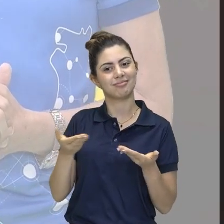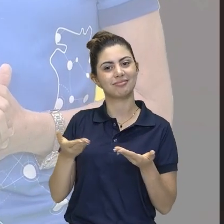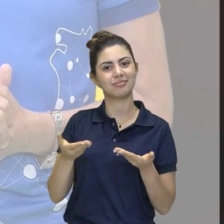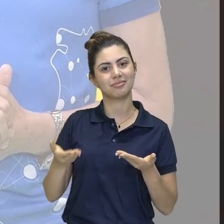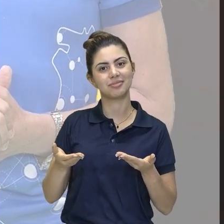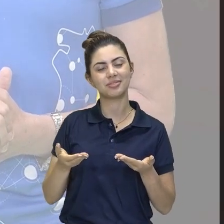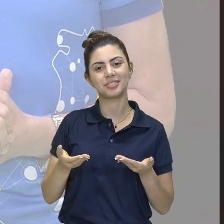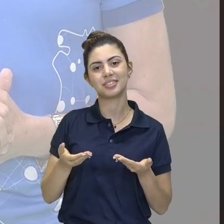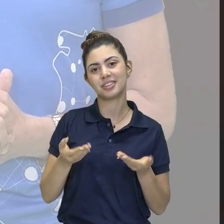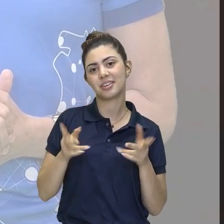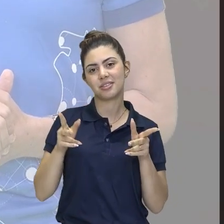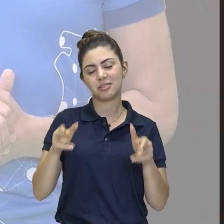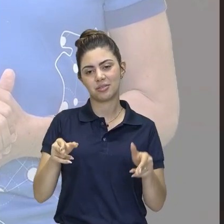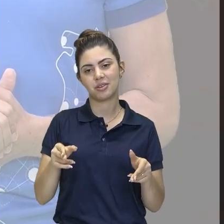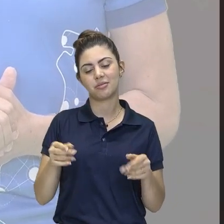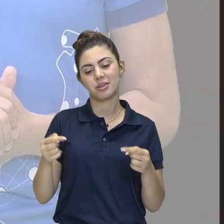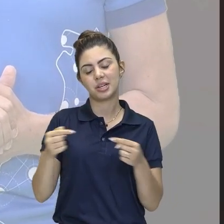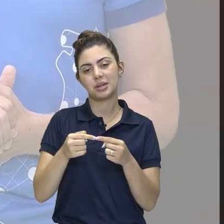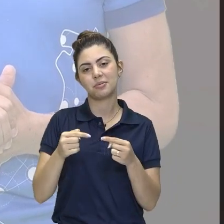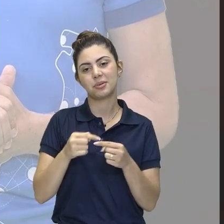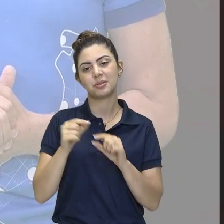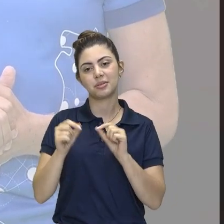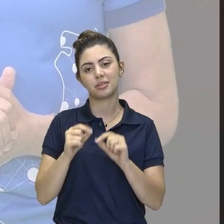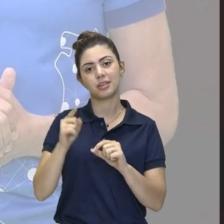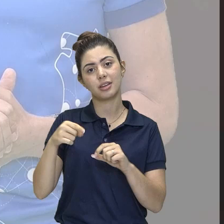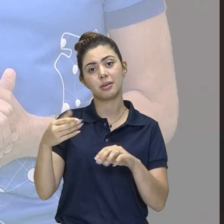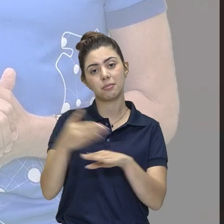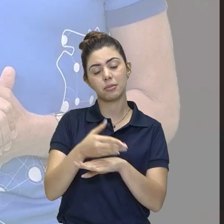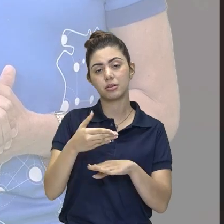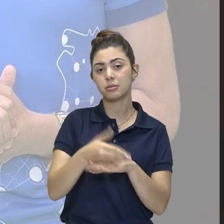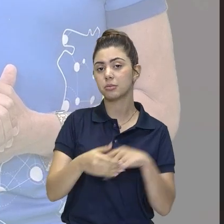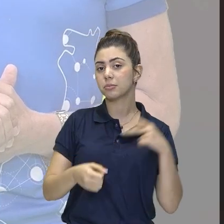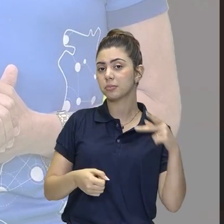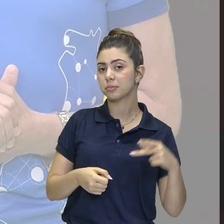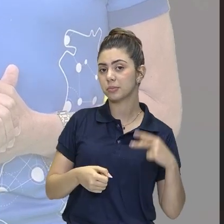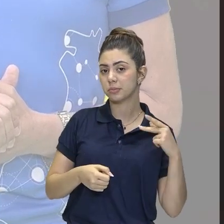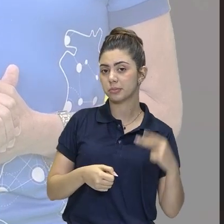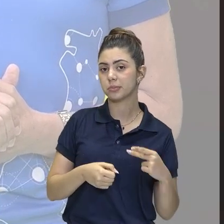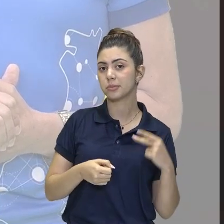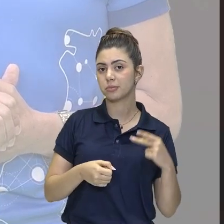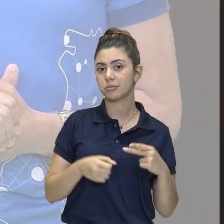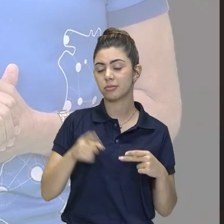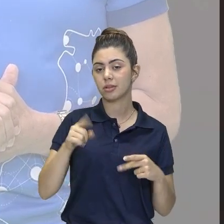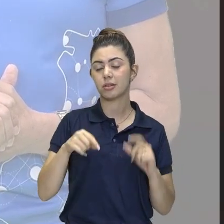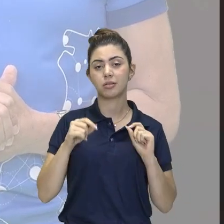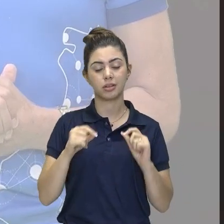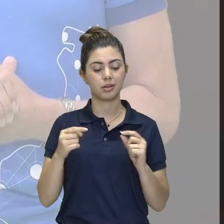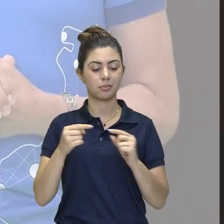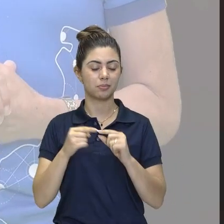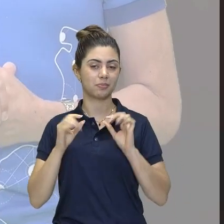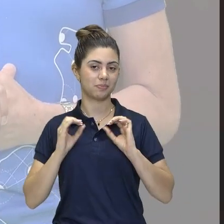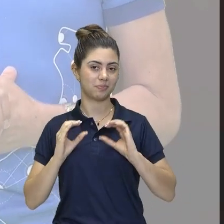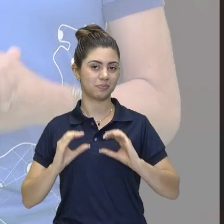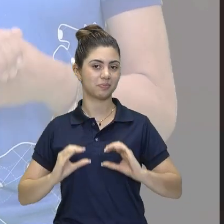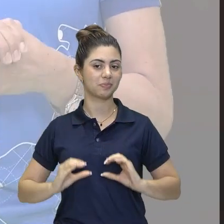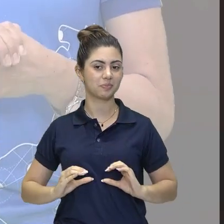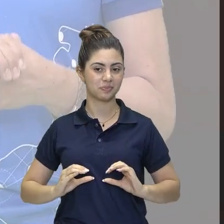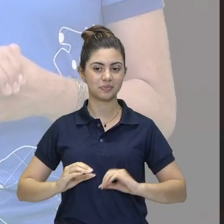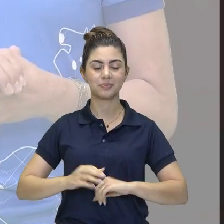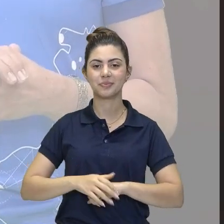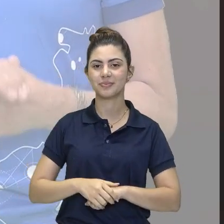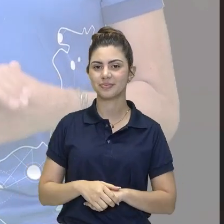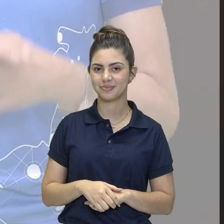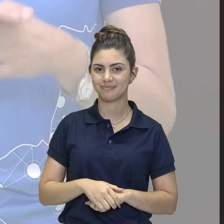aqui nessa aula, que é justamente a participação política como forma de cidadania. E isso